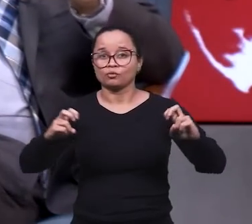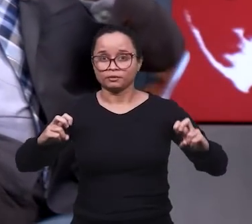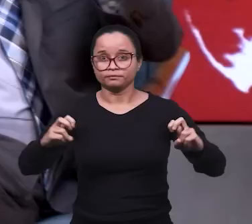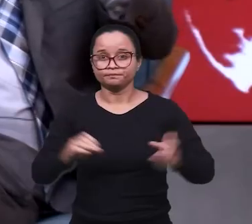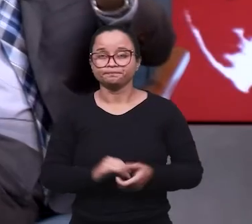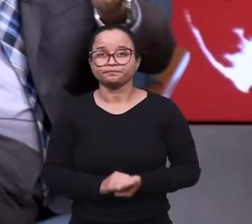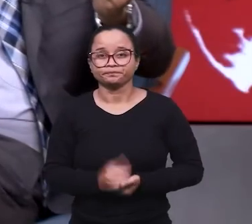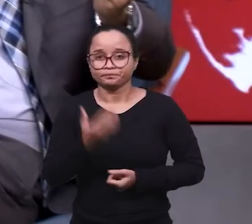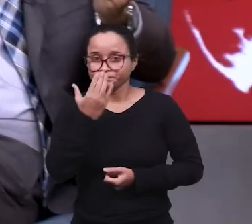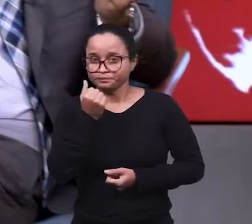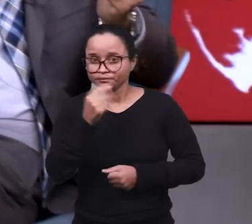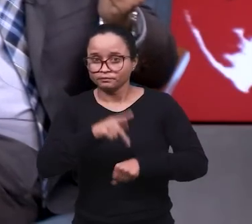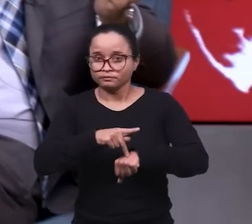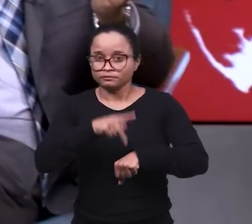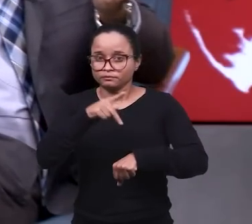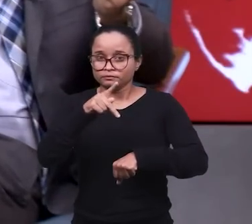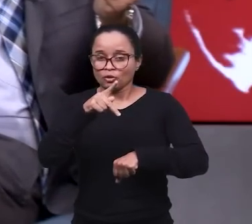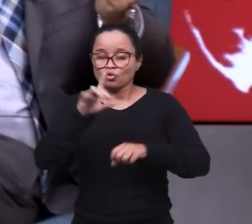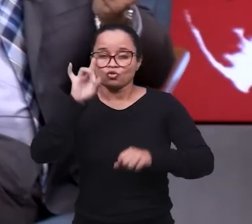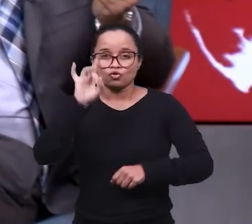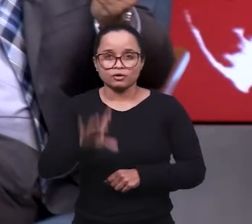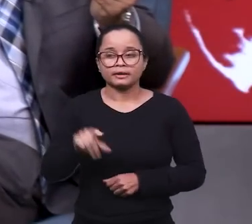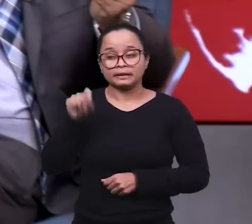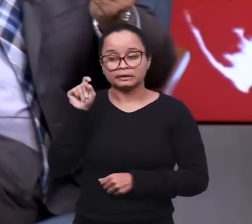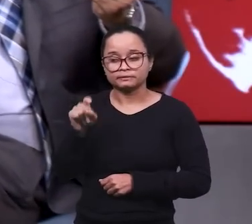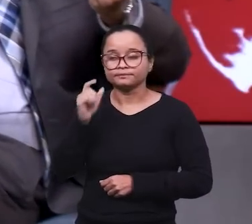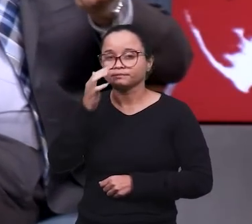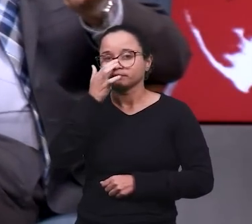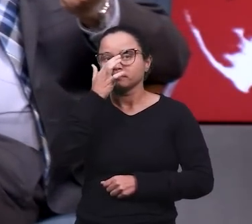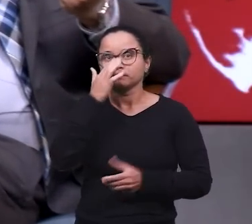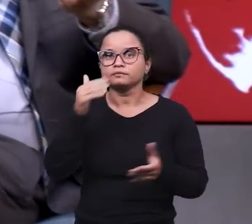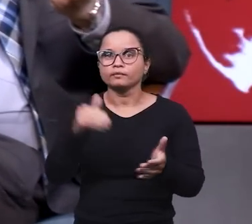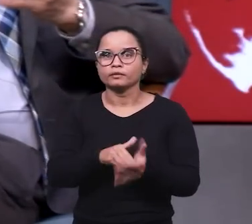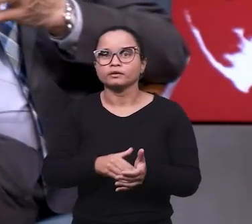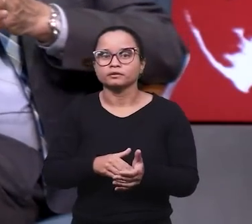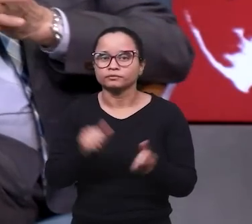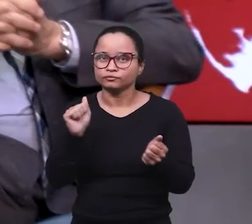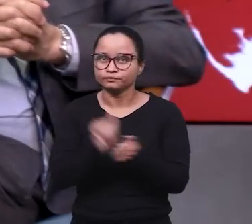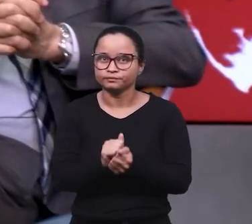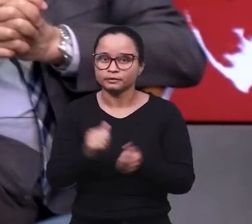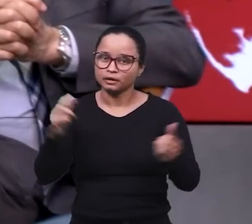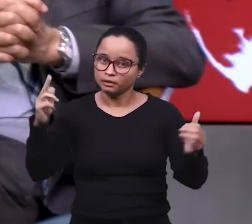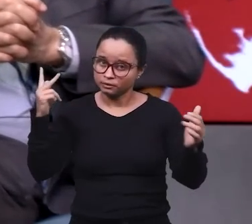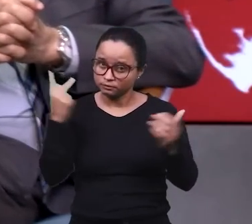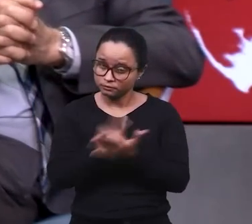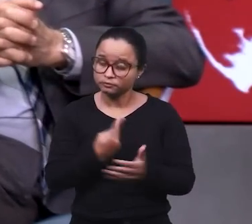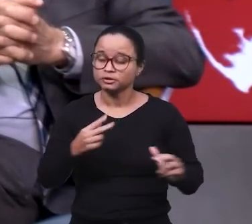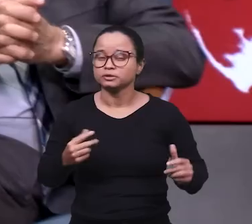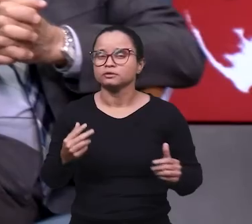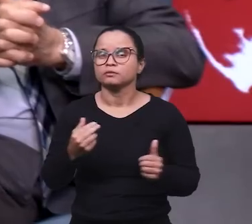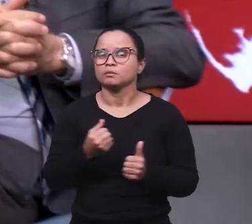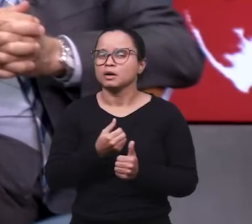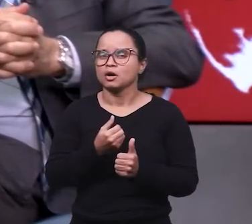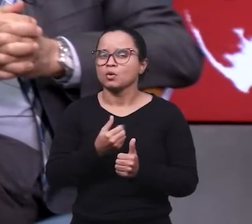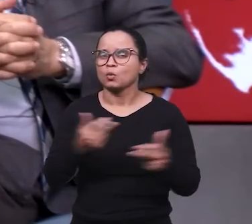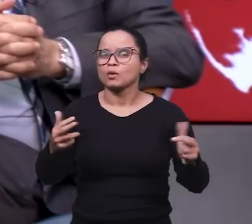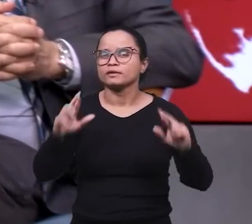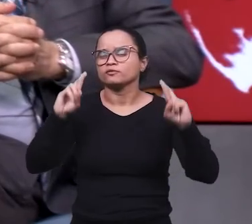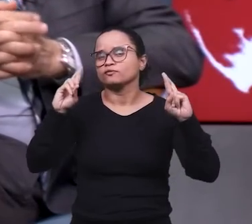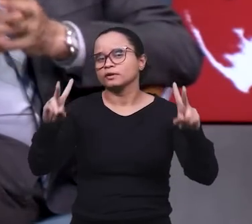Páscoa. Só que naquela última Páscoa que ele fez parte, aconteceu um fato